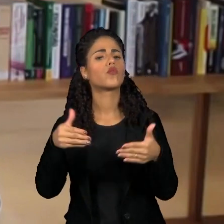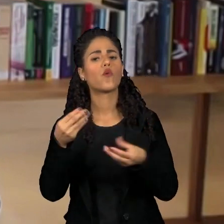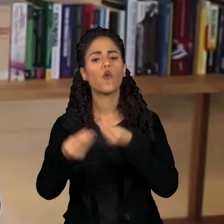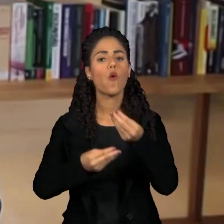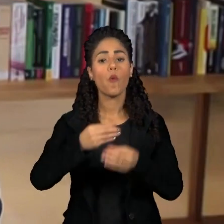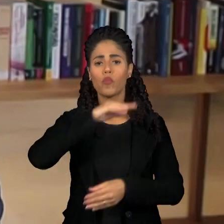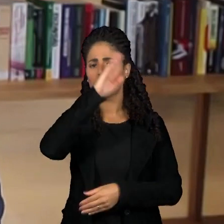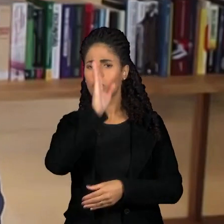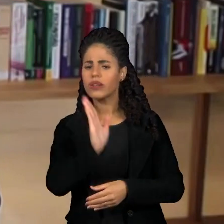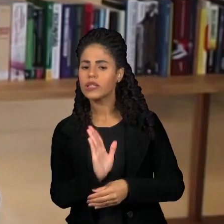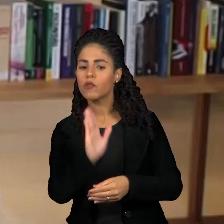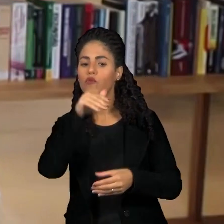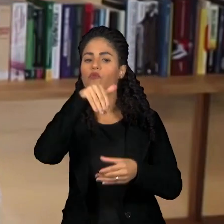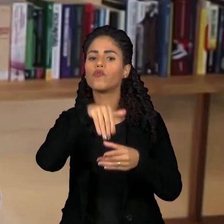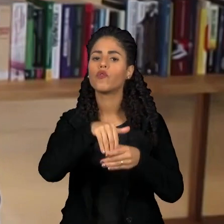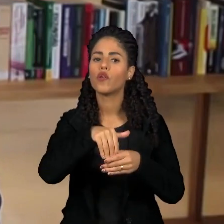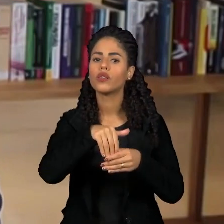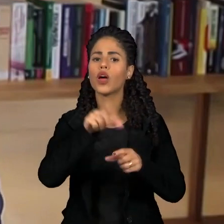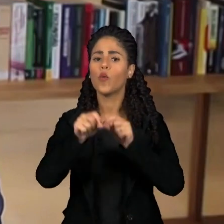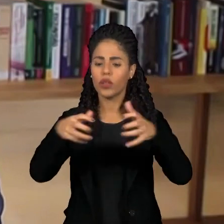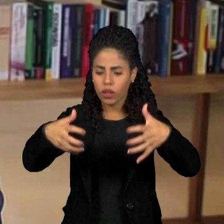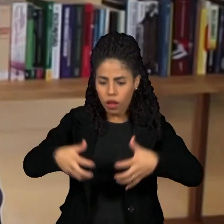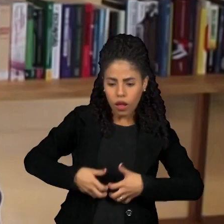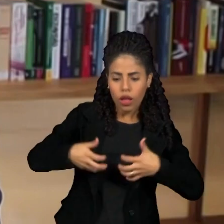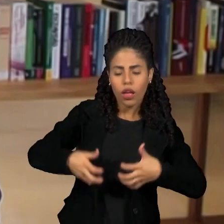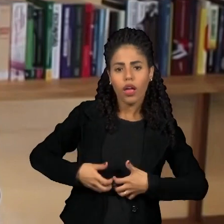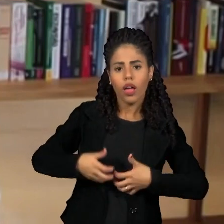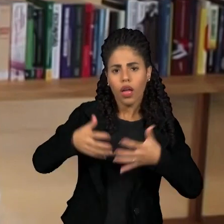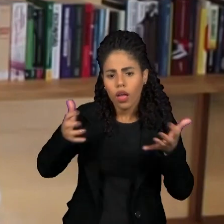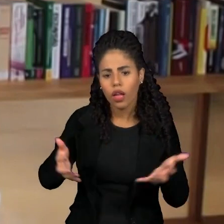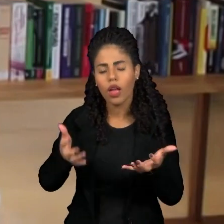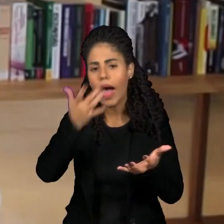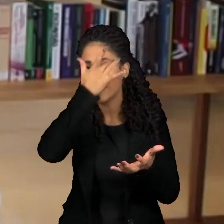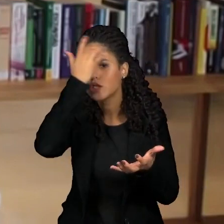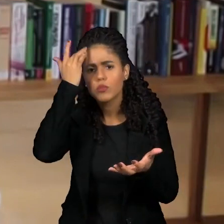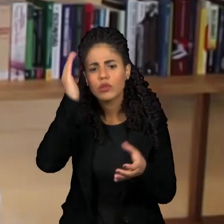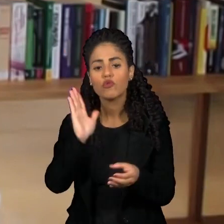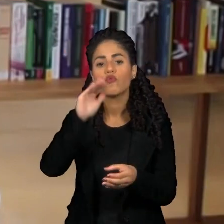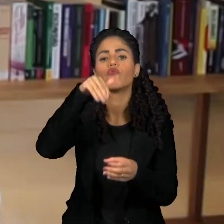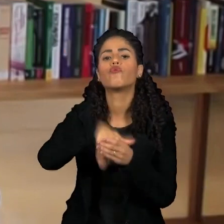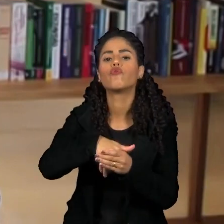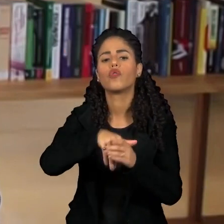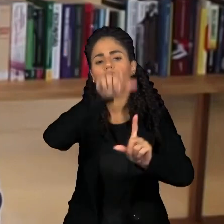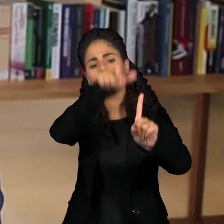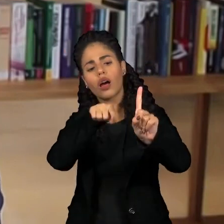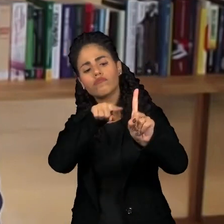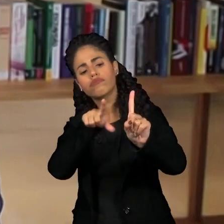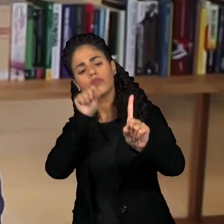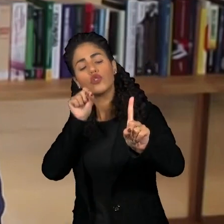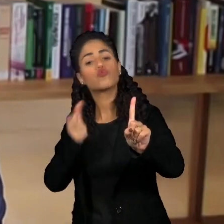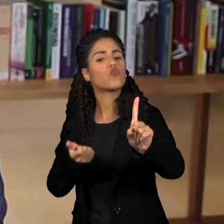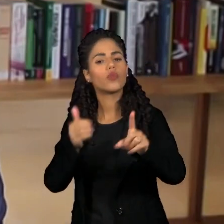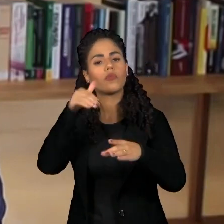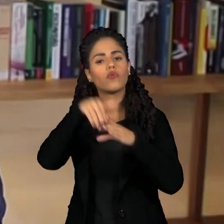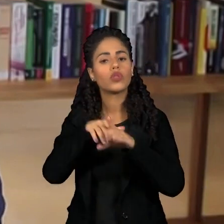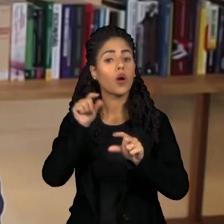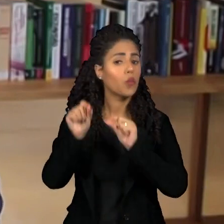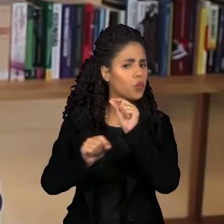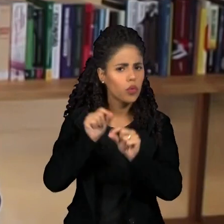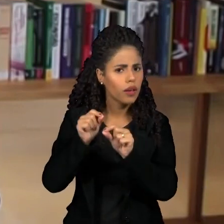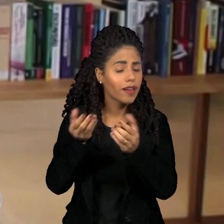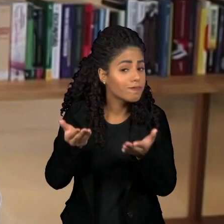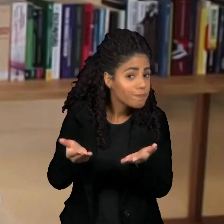brasileiro vota, o que move, né, o pensamento do brasileiro, se isso tem a ver com o semipresidencialismo. A gente já rechaçou